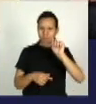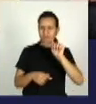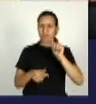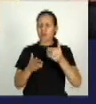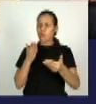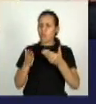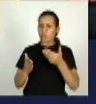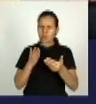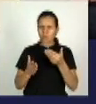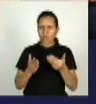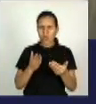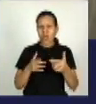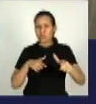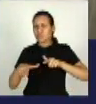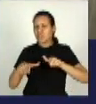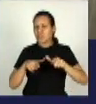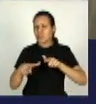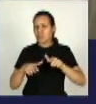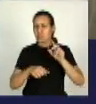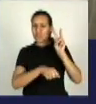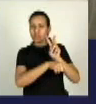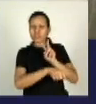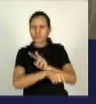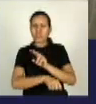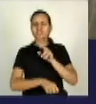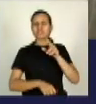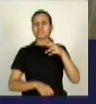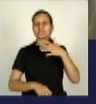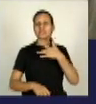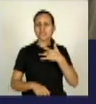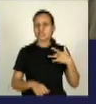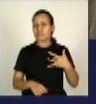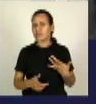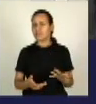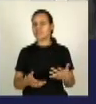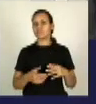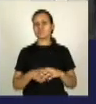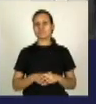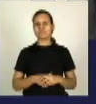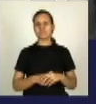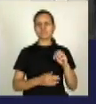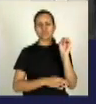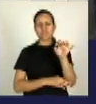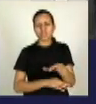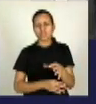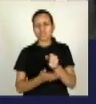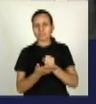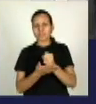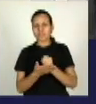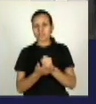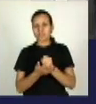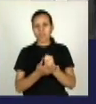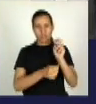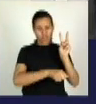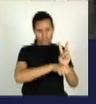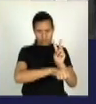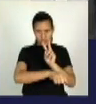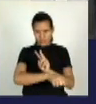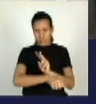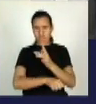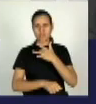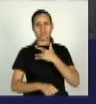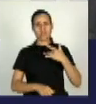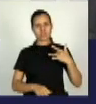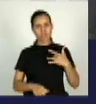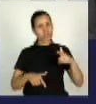Professora Lia, qual a função da vigilância sanitária no descarte de medicamentos? A vigilância sanitária,